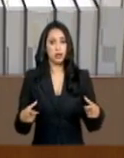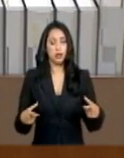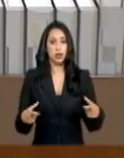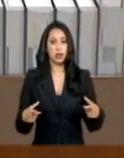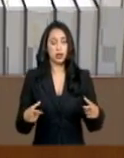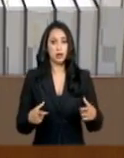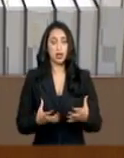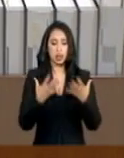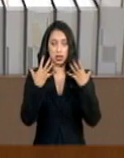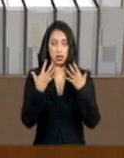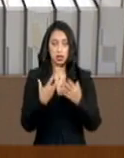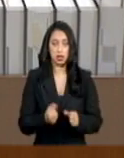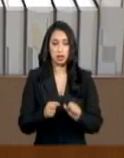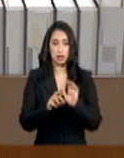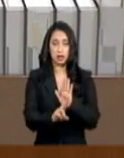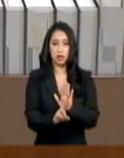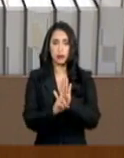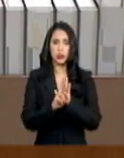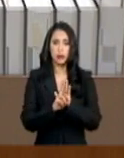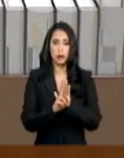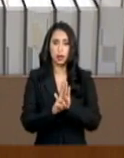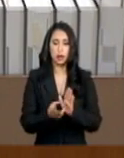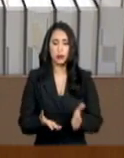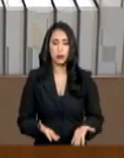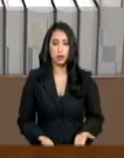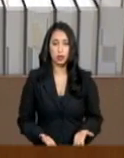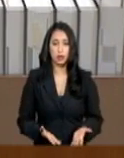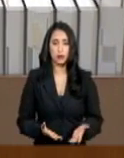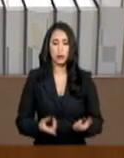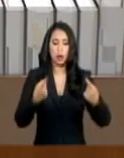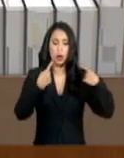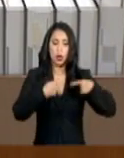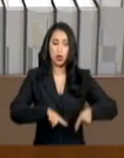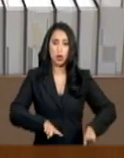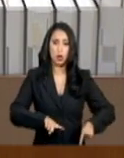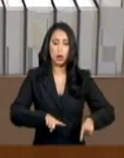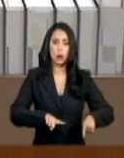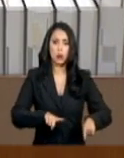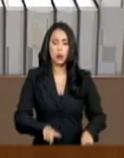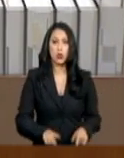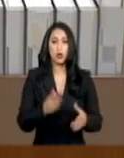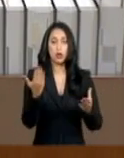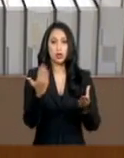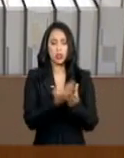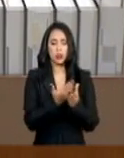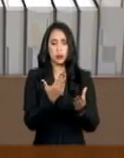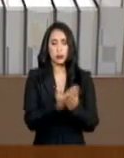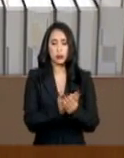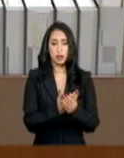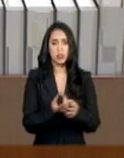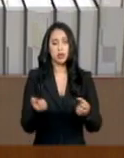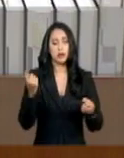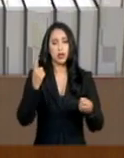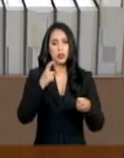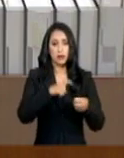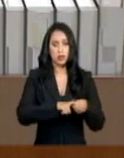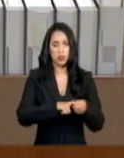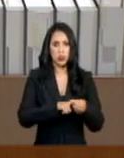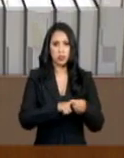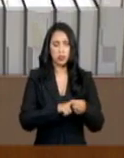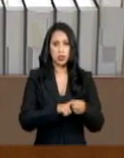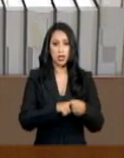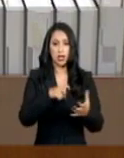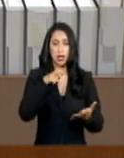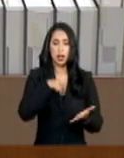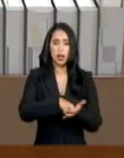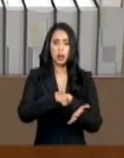ao recurso para caçando o acórdão recorrido restabelecer a sentença condenatória